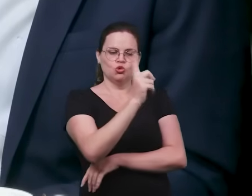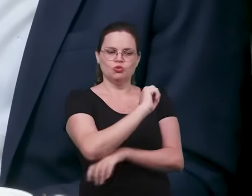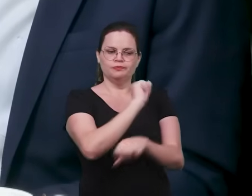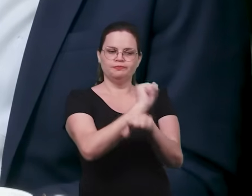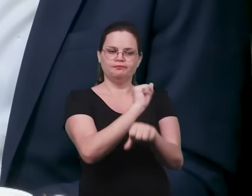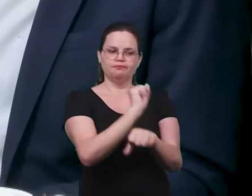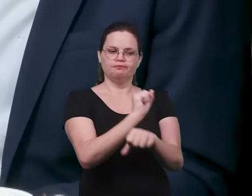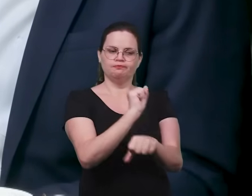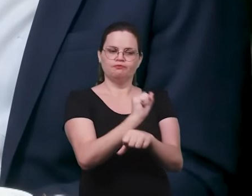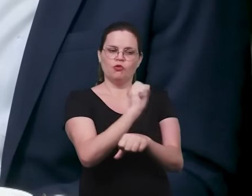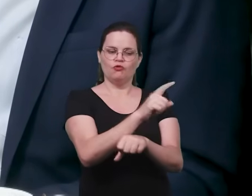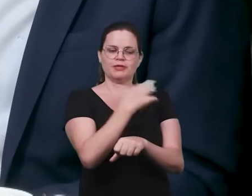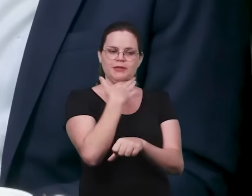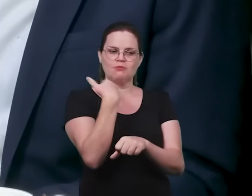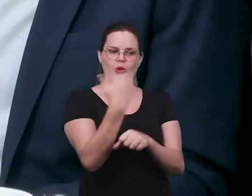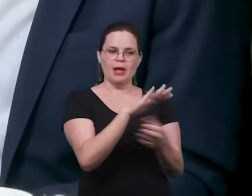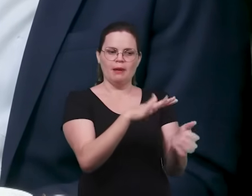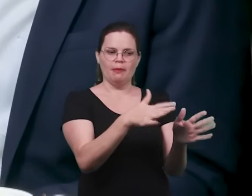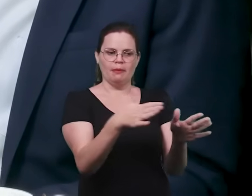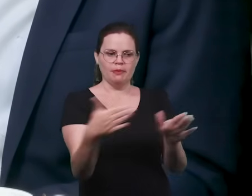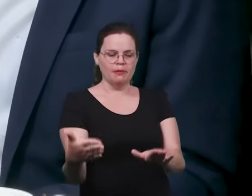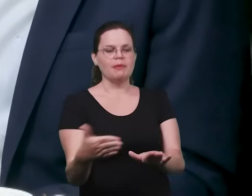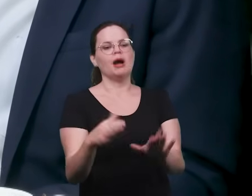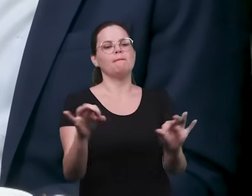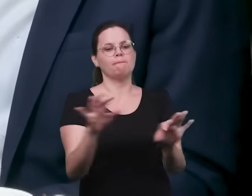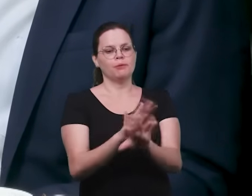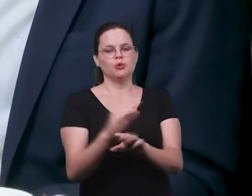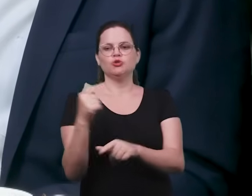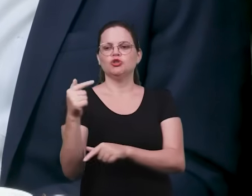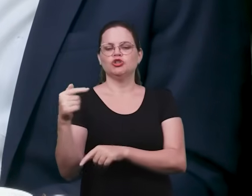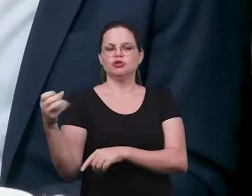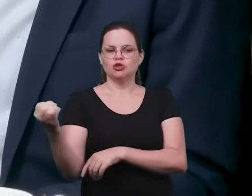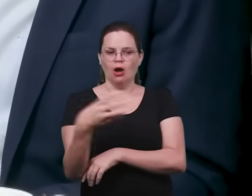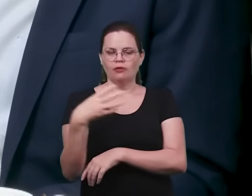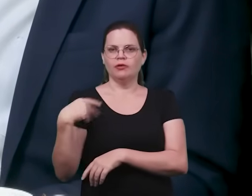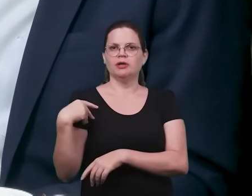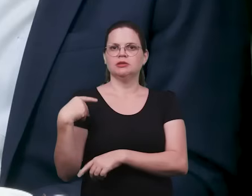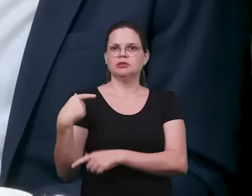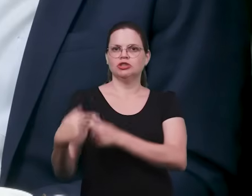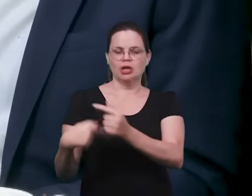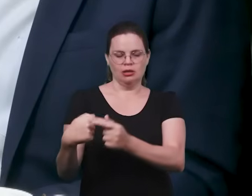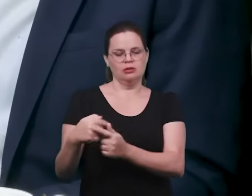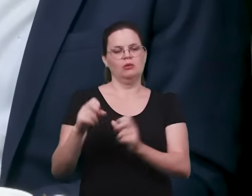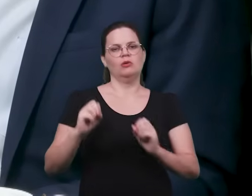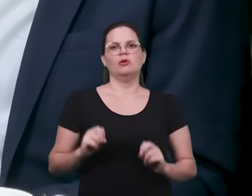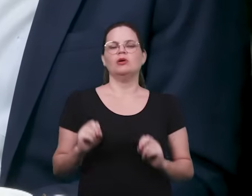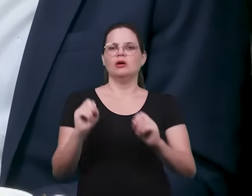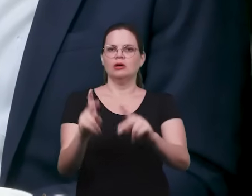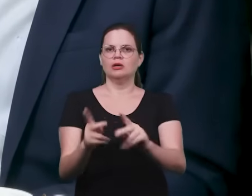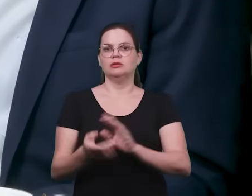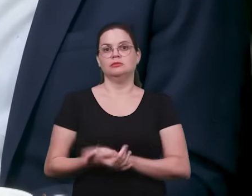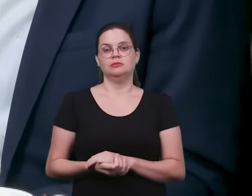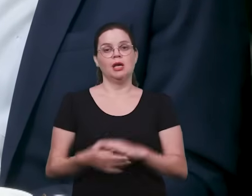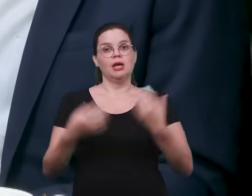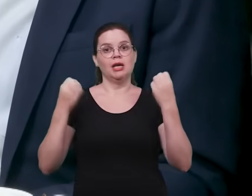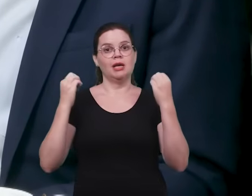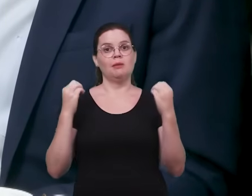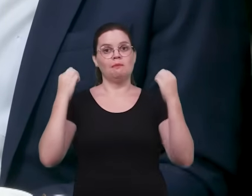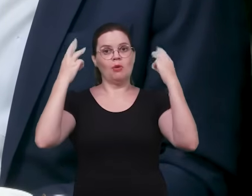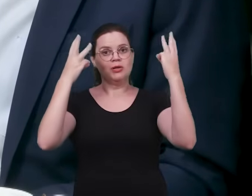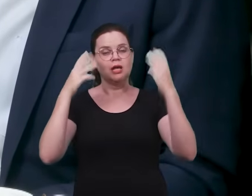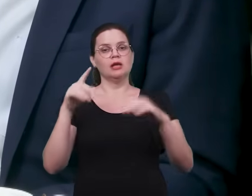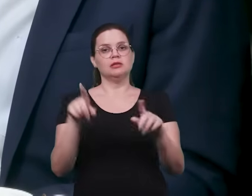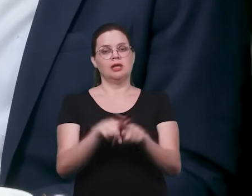daquela geração. E Moisés tinha um outro motivo, porque ele feriu a rocha 2 vezes. Mas o povo estava